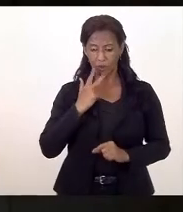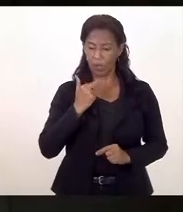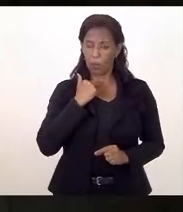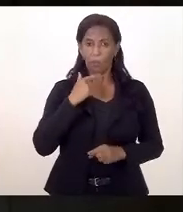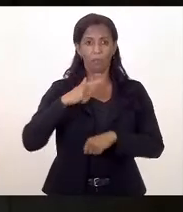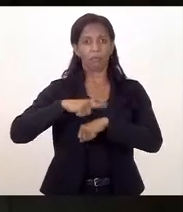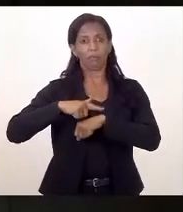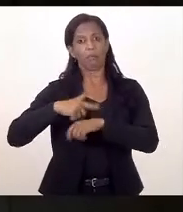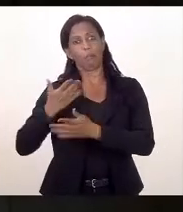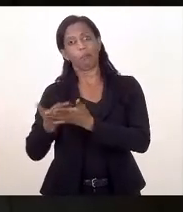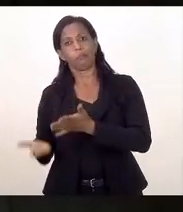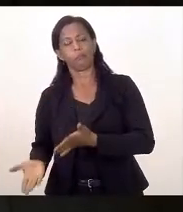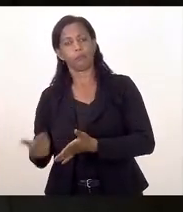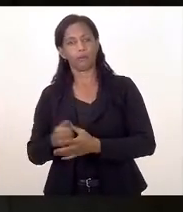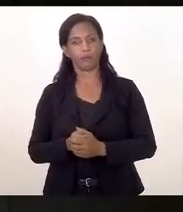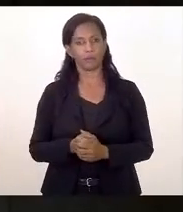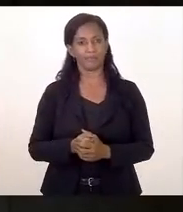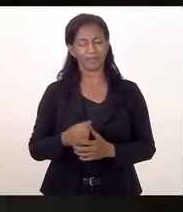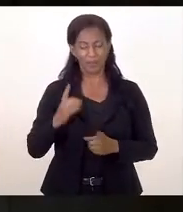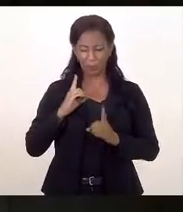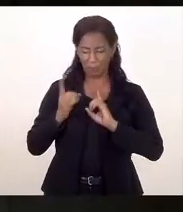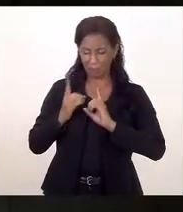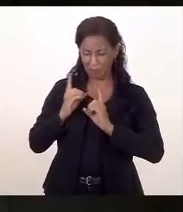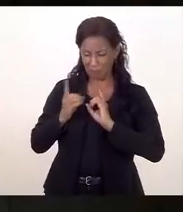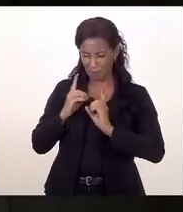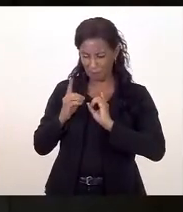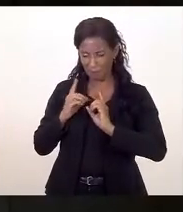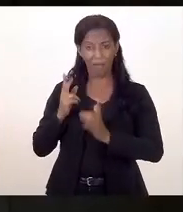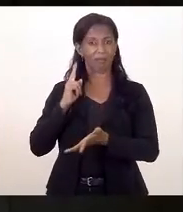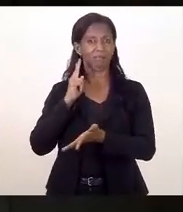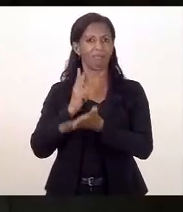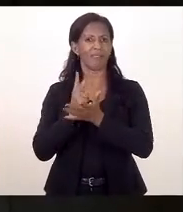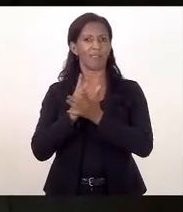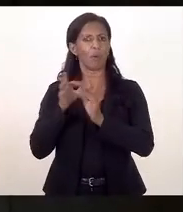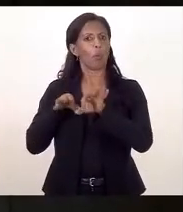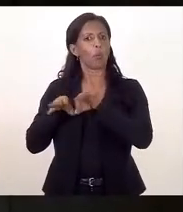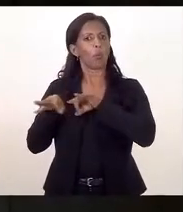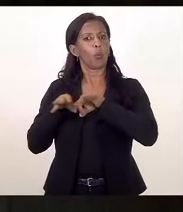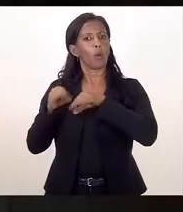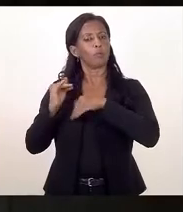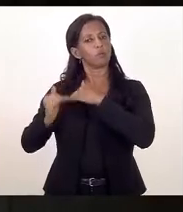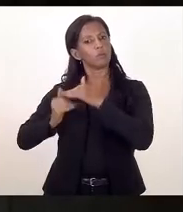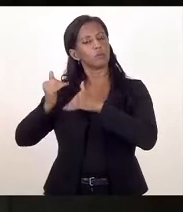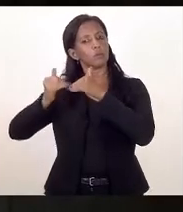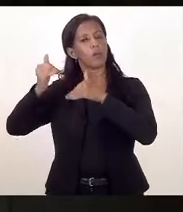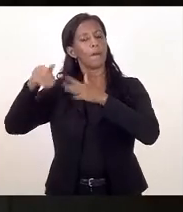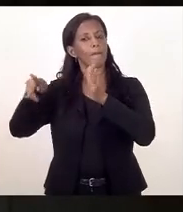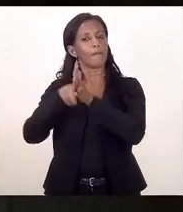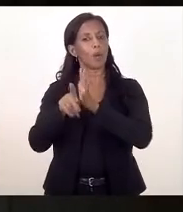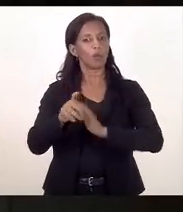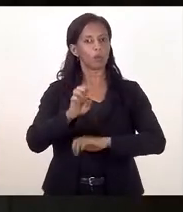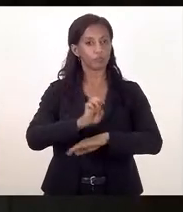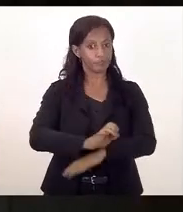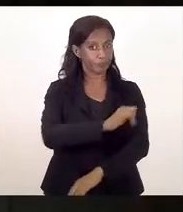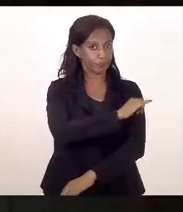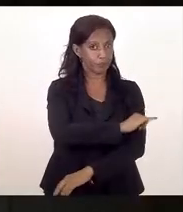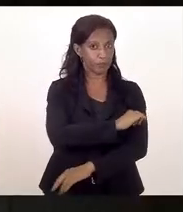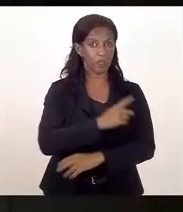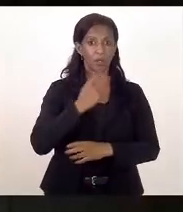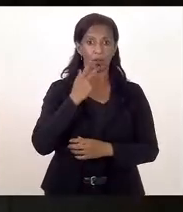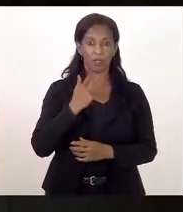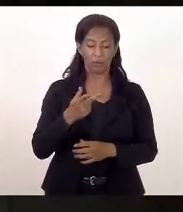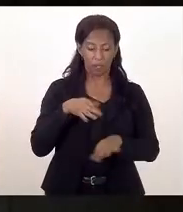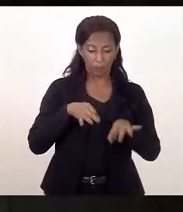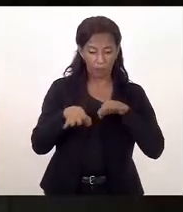perder tempo. A gente tem debatido tanto aqui que temos que ter um projeto de desenvolvimento para o Rio de Janeiro e eu quero falar